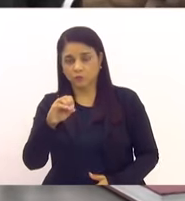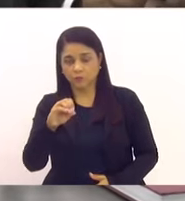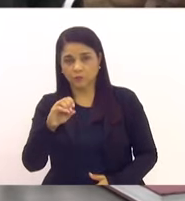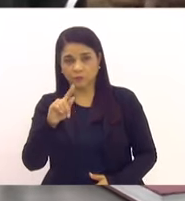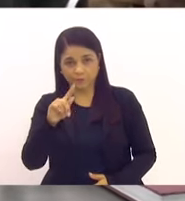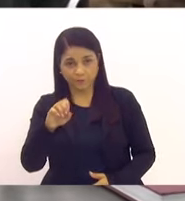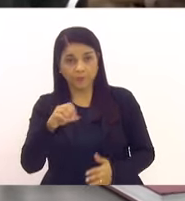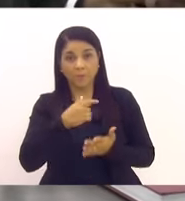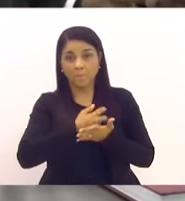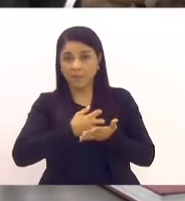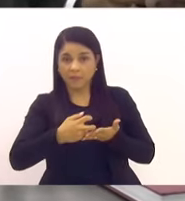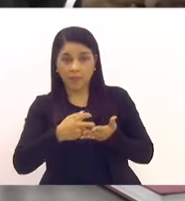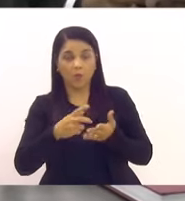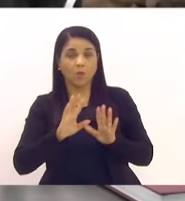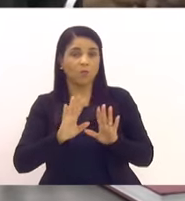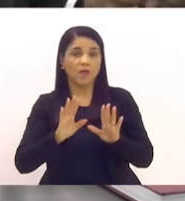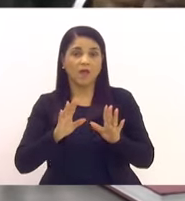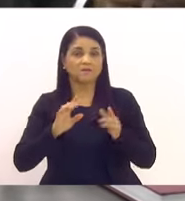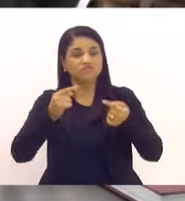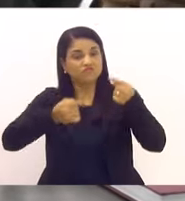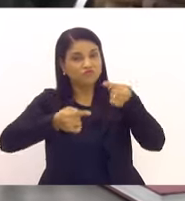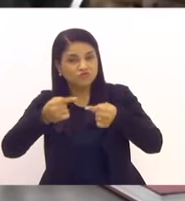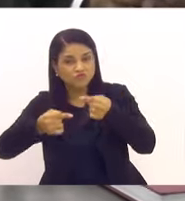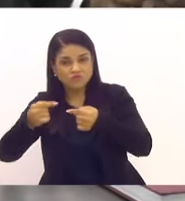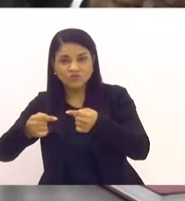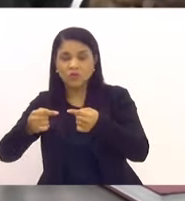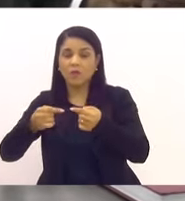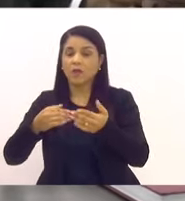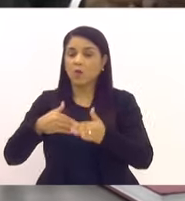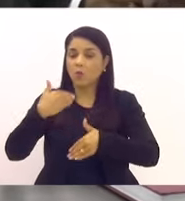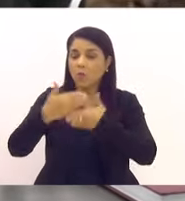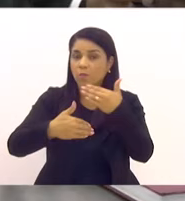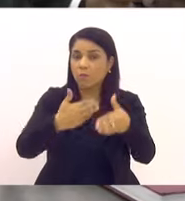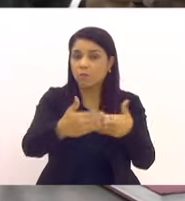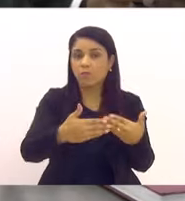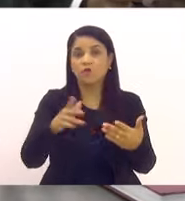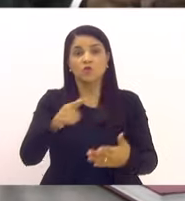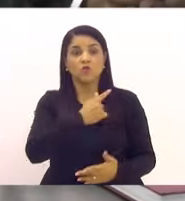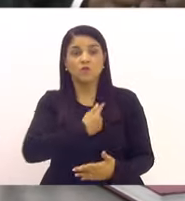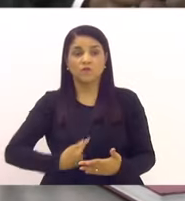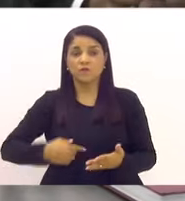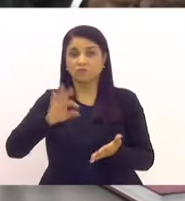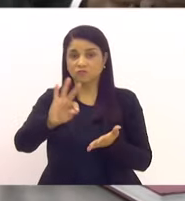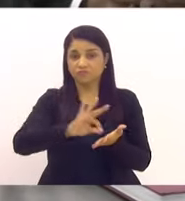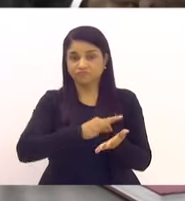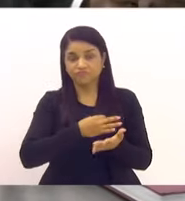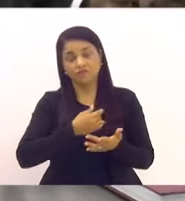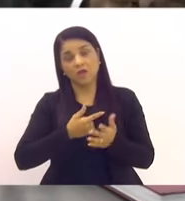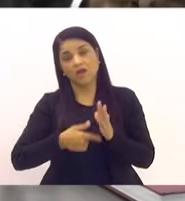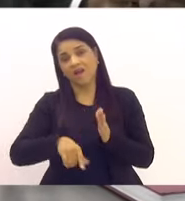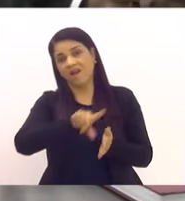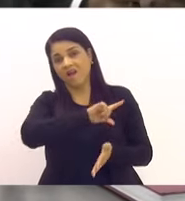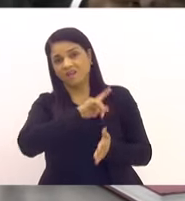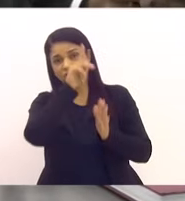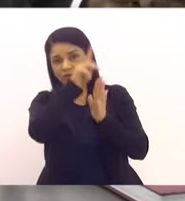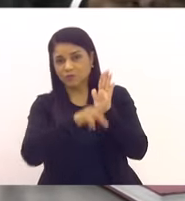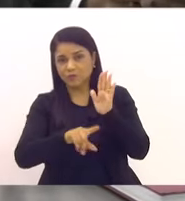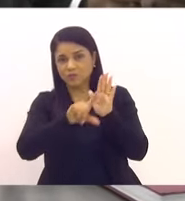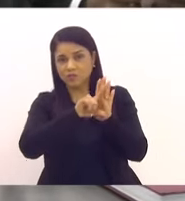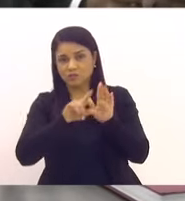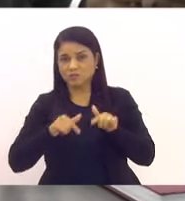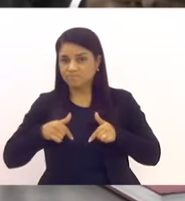e que a nossa discussão era sobre procedimento, e que ele, governador, já tinha sancionado outros projetos sobre